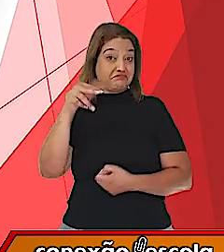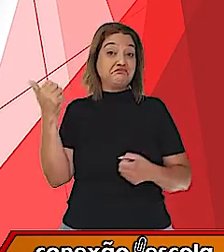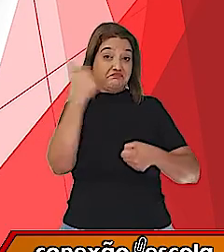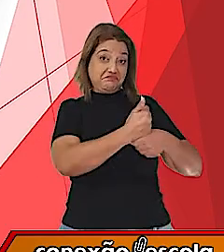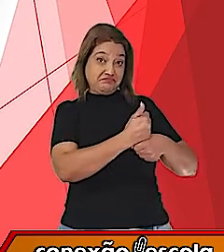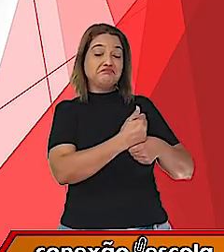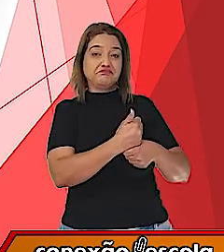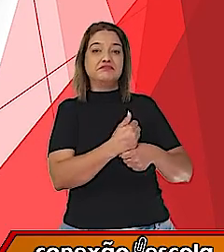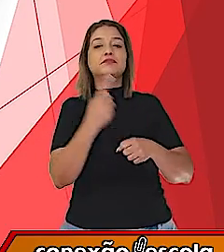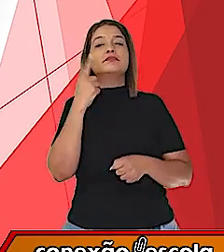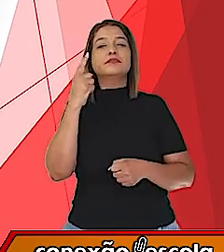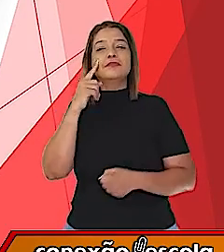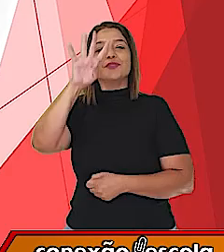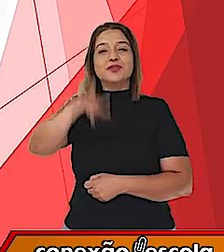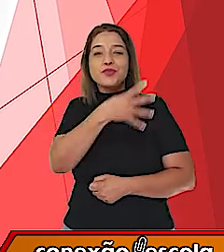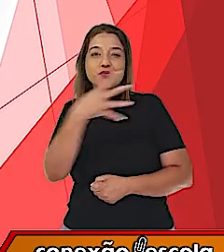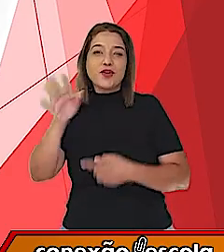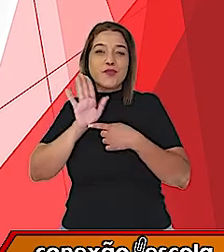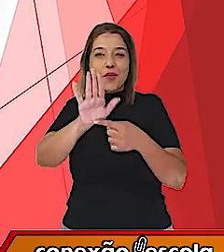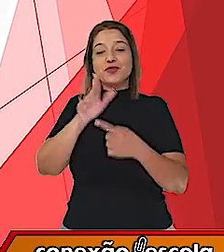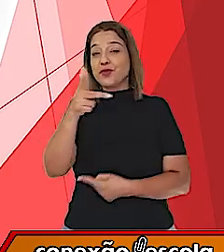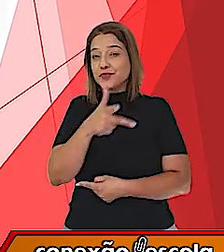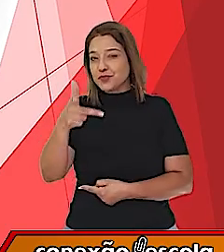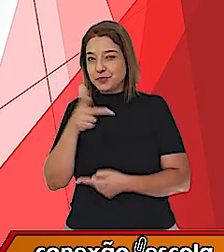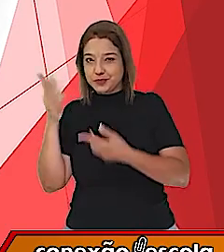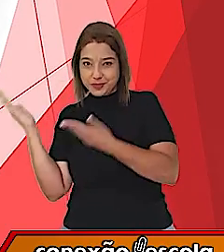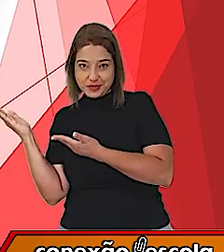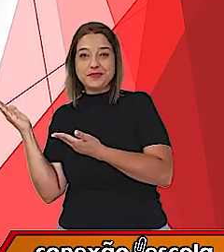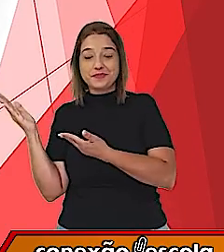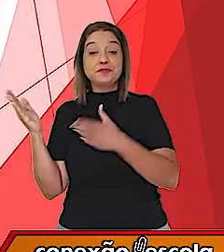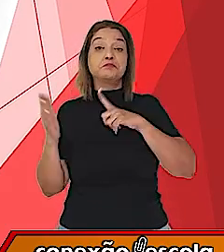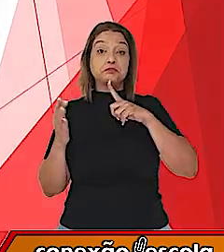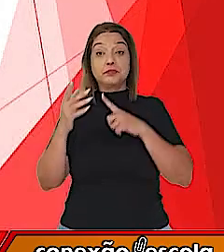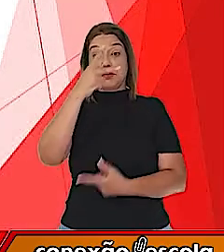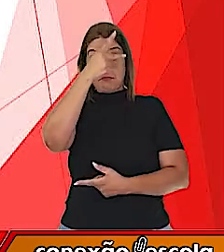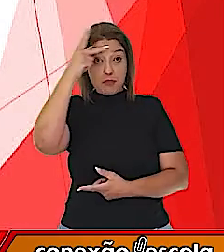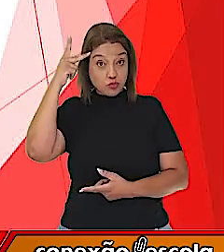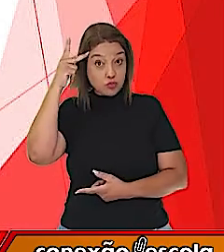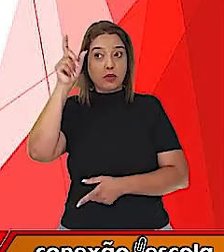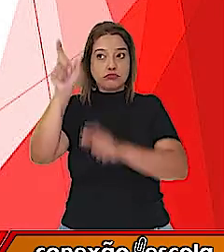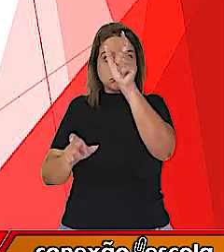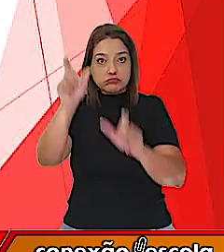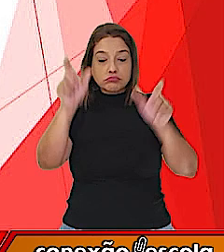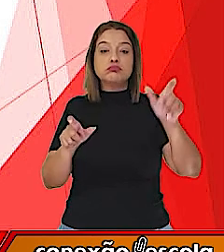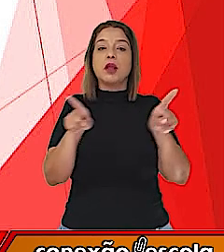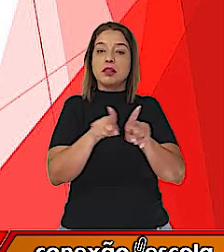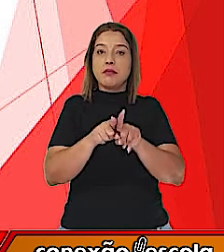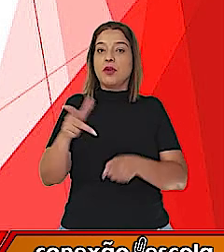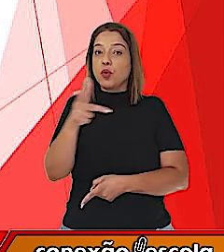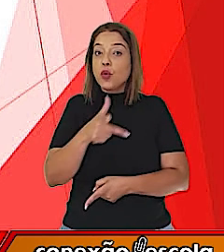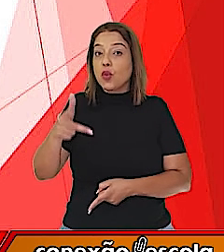Olha só este quadro de pronomes. Temos as pessoas e os pronomes